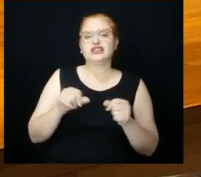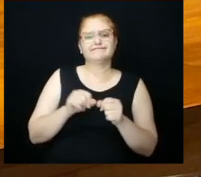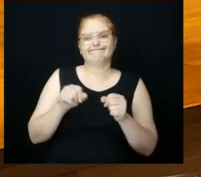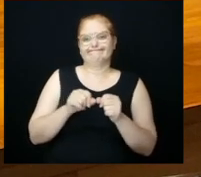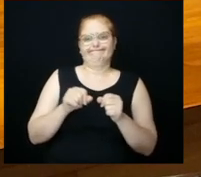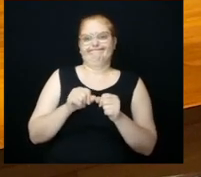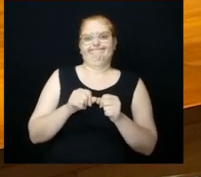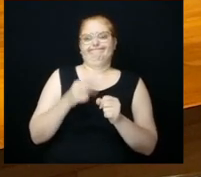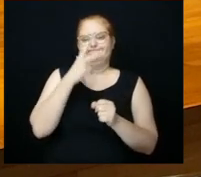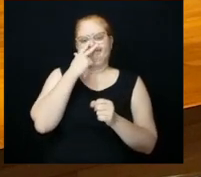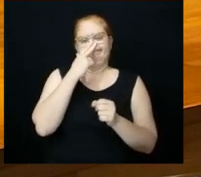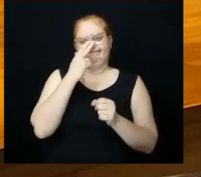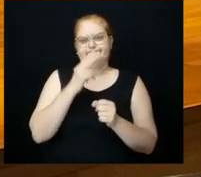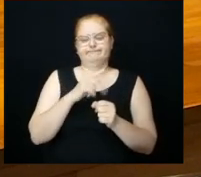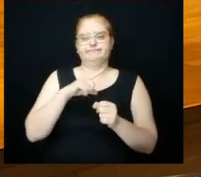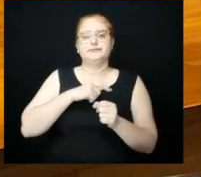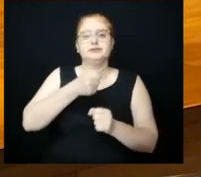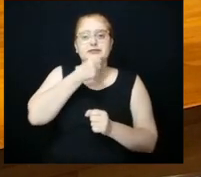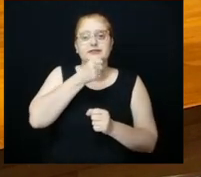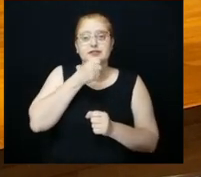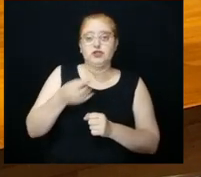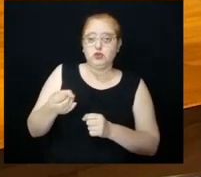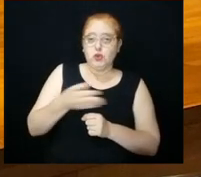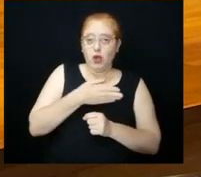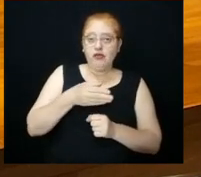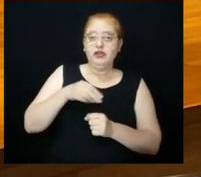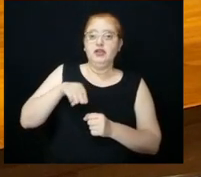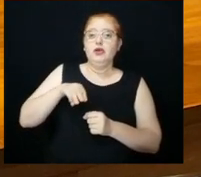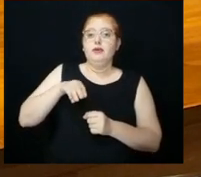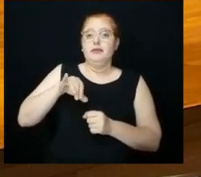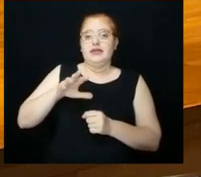tanto isso. Inclusive, eu vi uma entrevista muito recente dele,